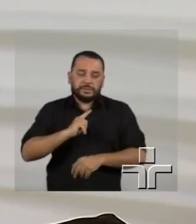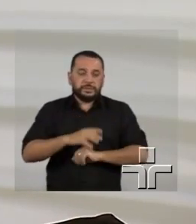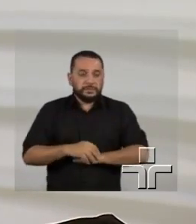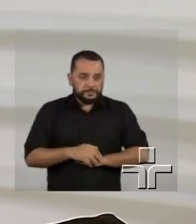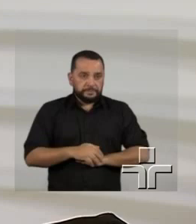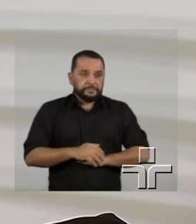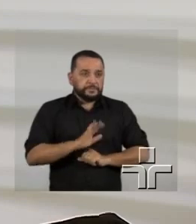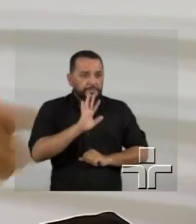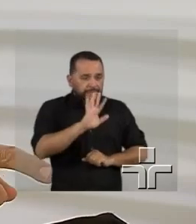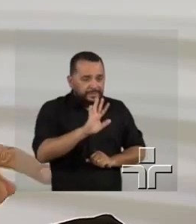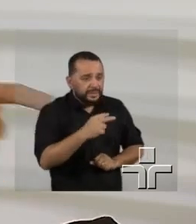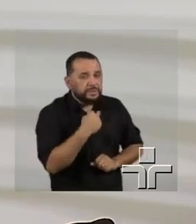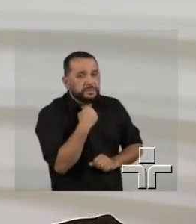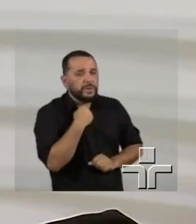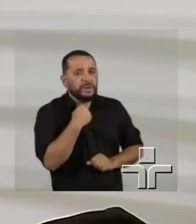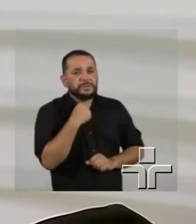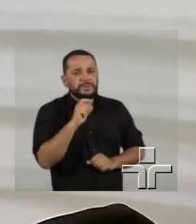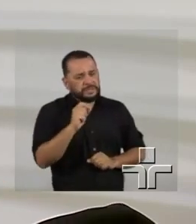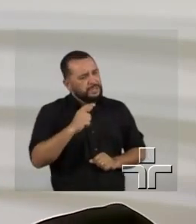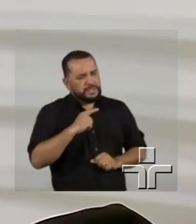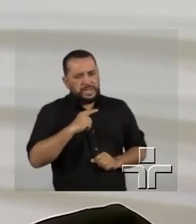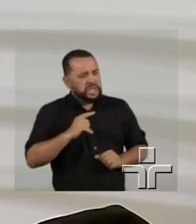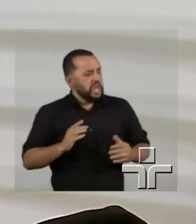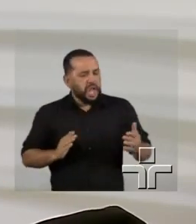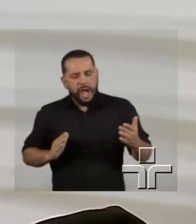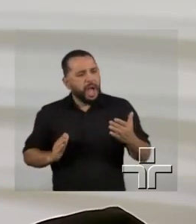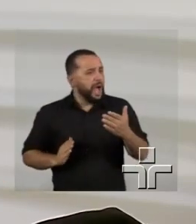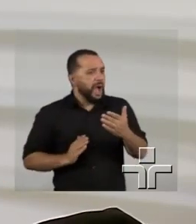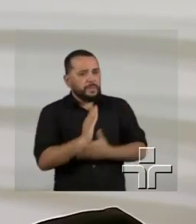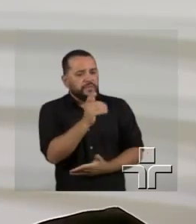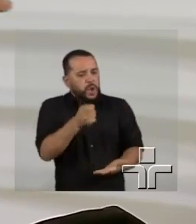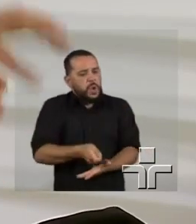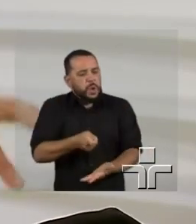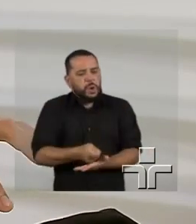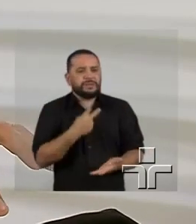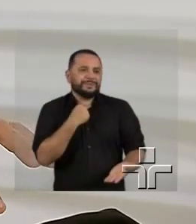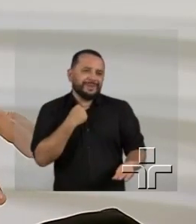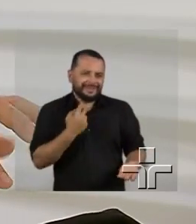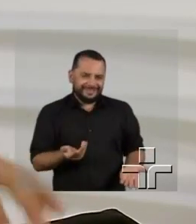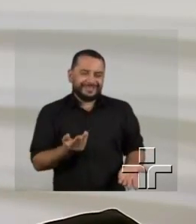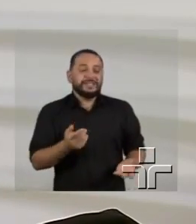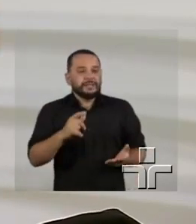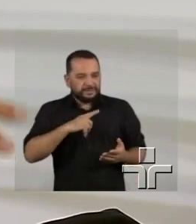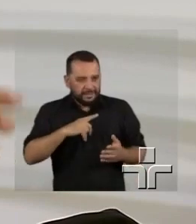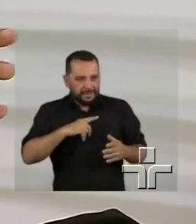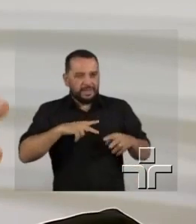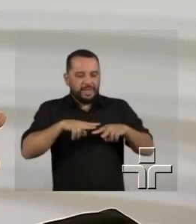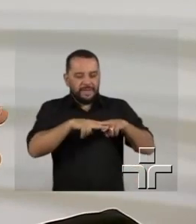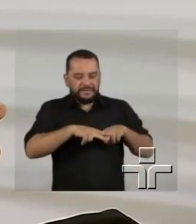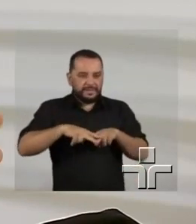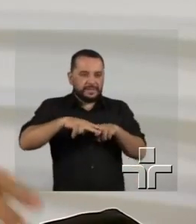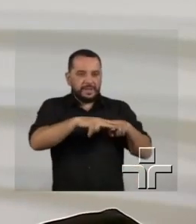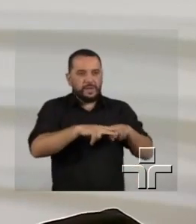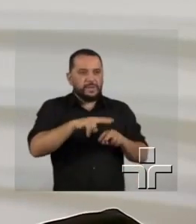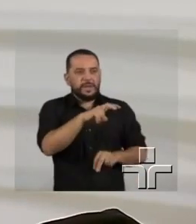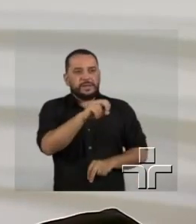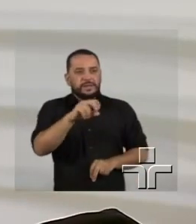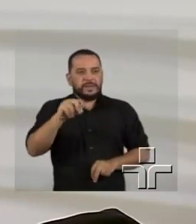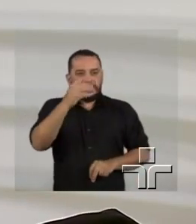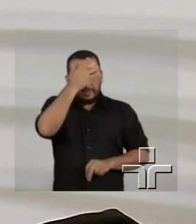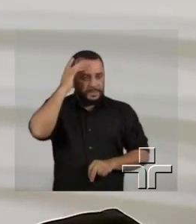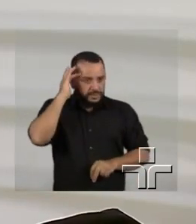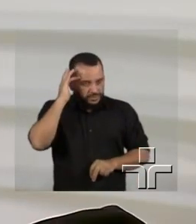Você tem grandes empresários da área internacional, você tem grandes professores aí da área internacional, pesquisadores, etc., que você